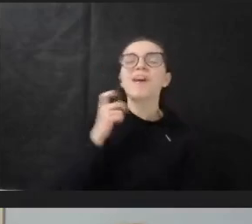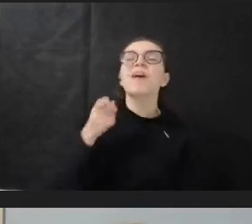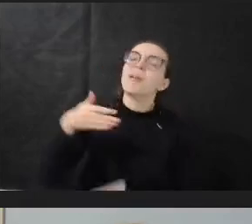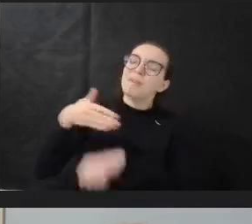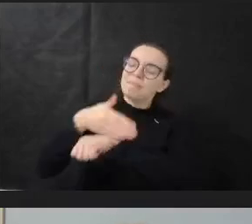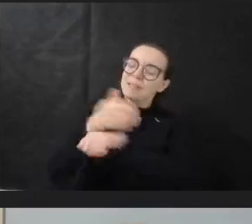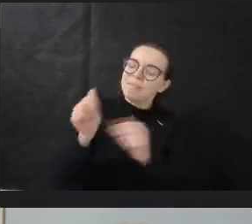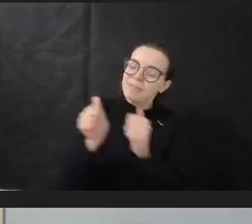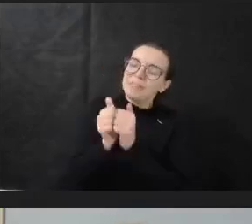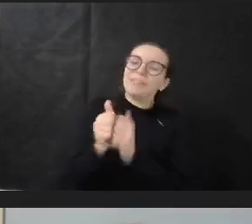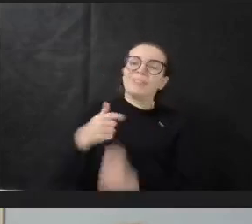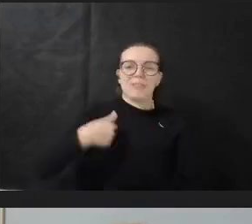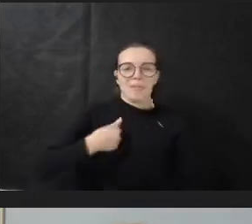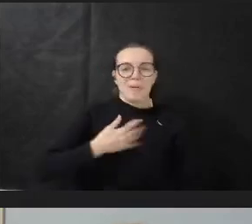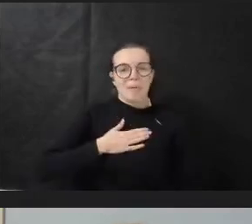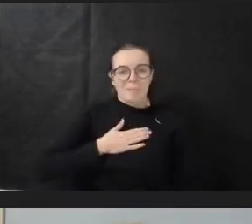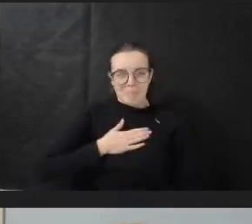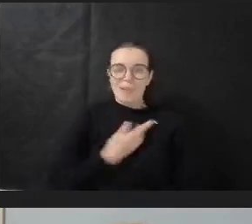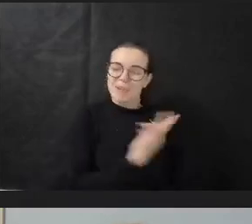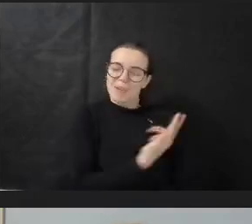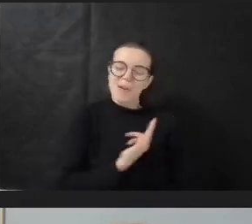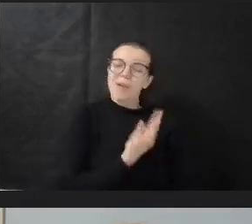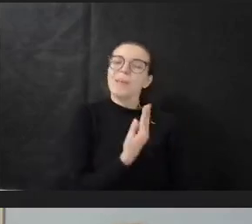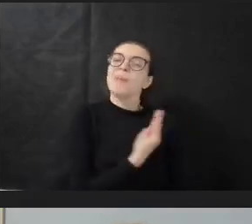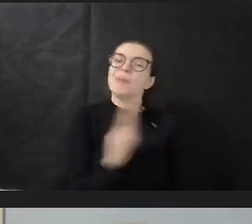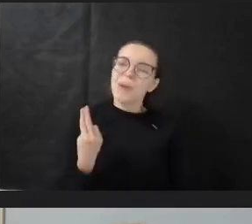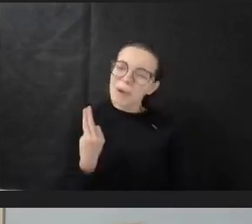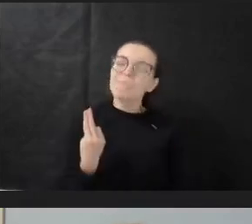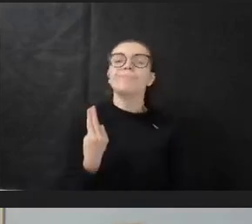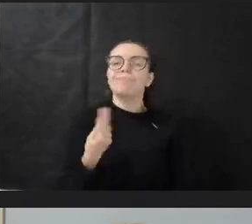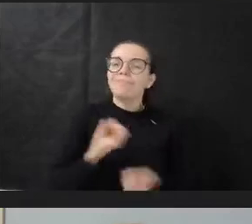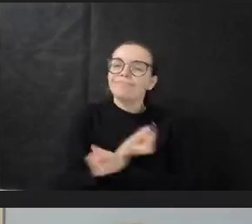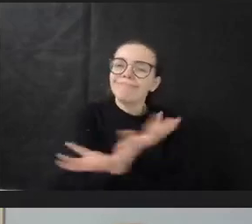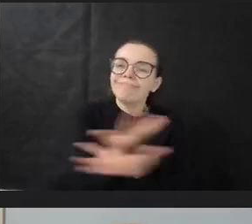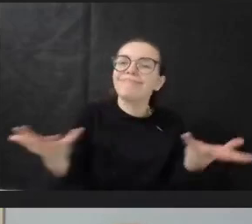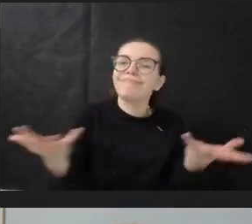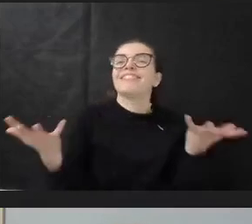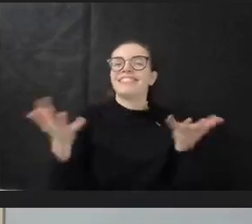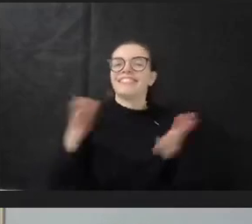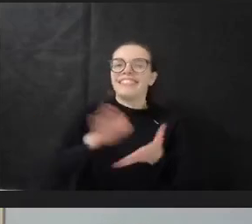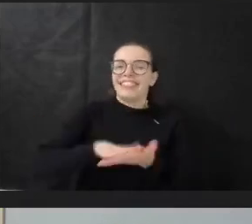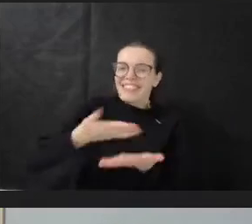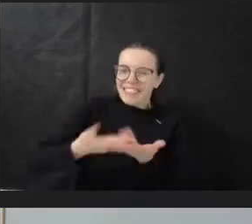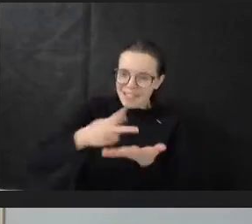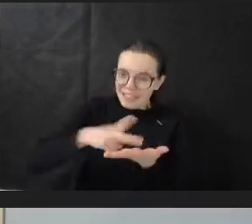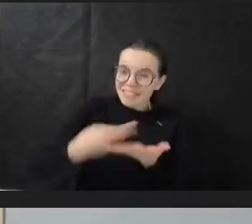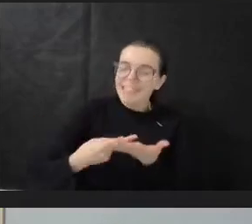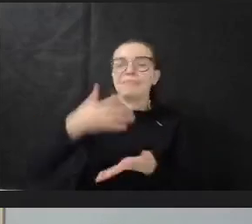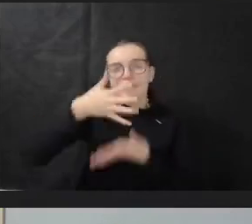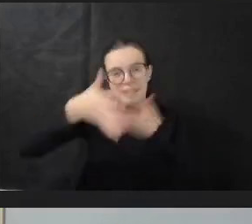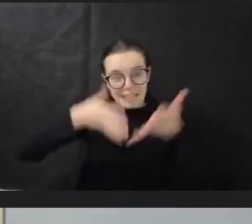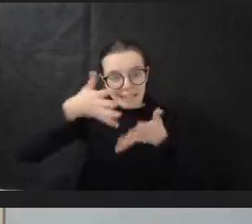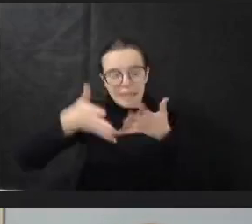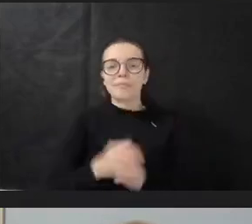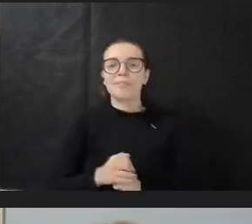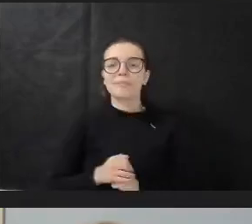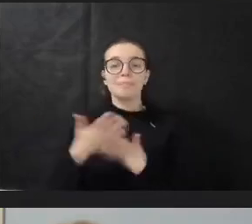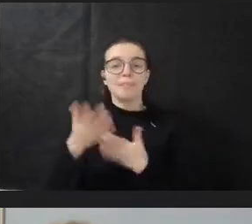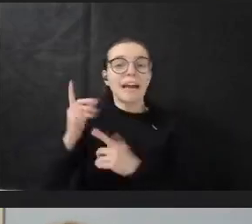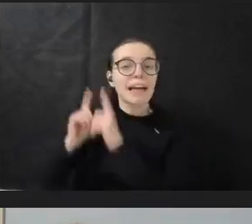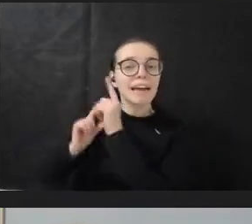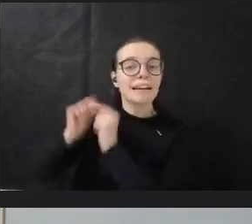muito obrigada por vocês estarem aqui conosco. A Ana, então, tem um momento dela aí de 2 horas,